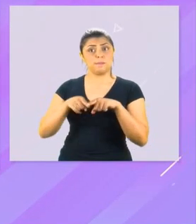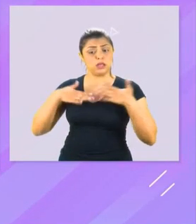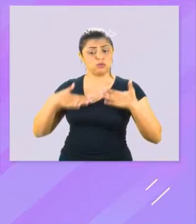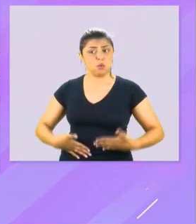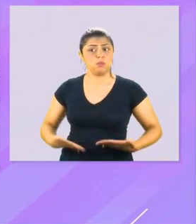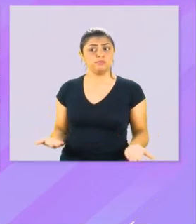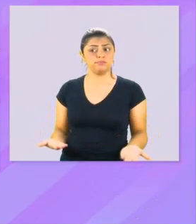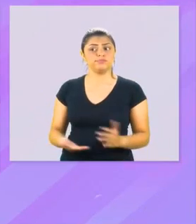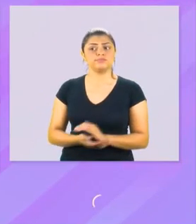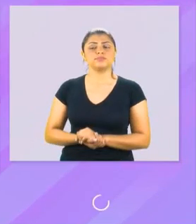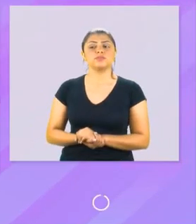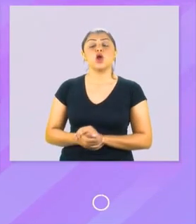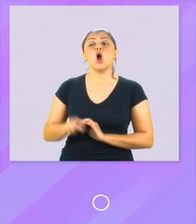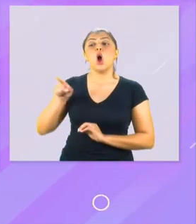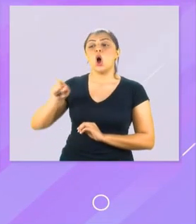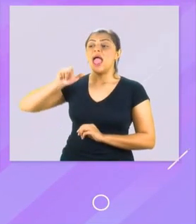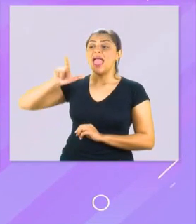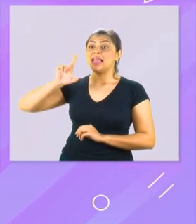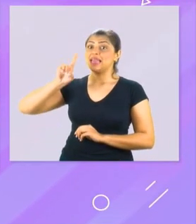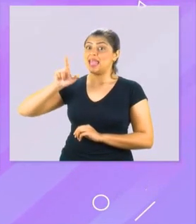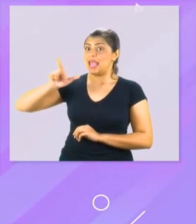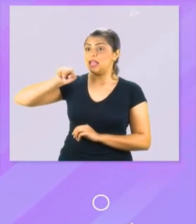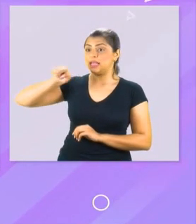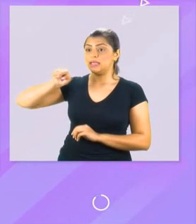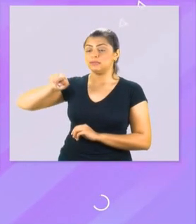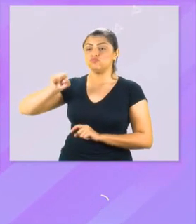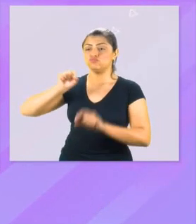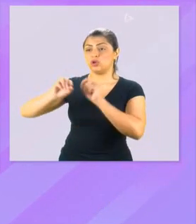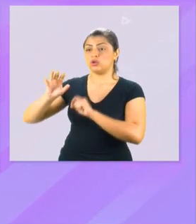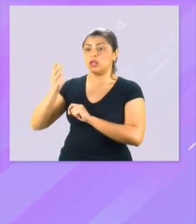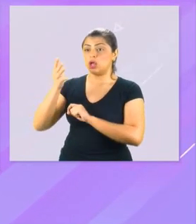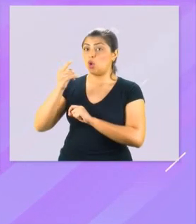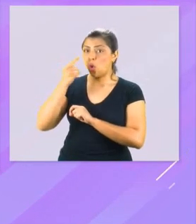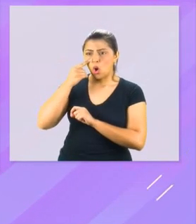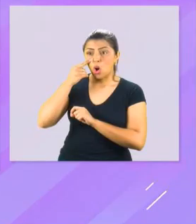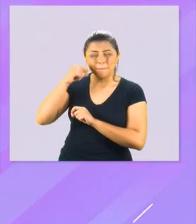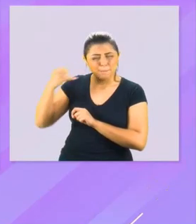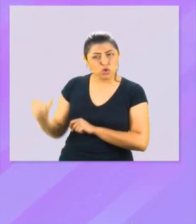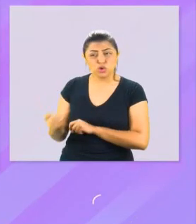função extremamente importante no nosso organismo? O LDL, então,